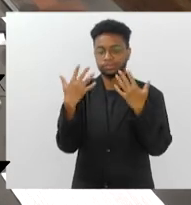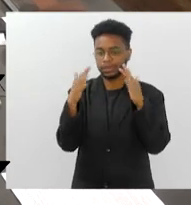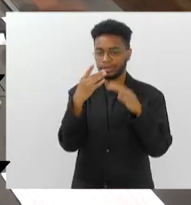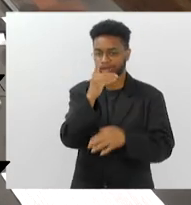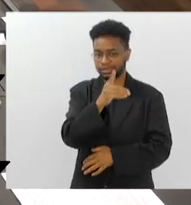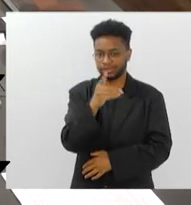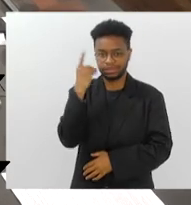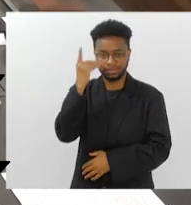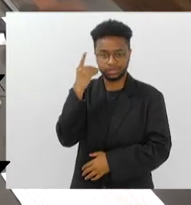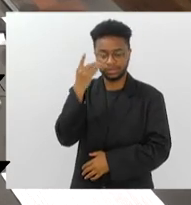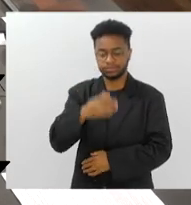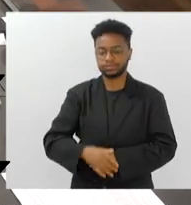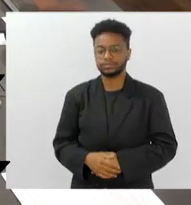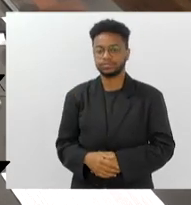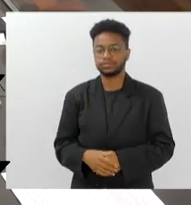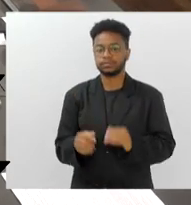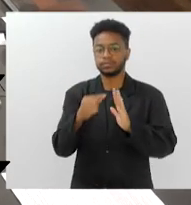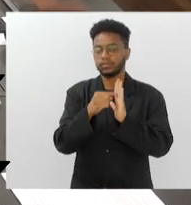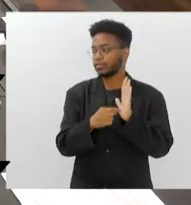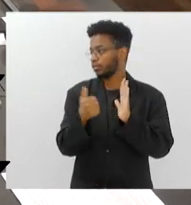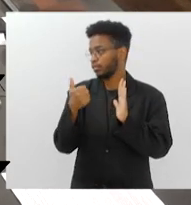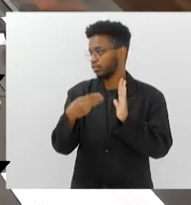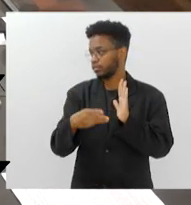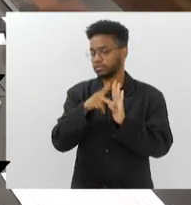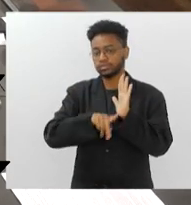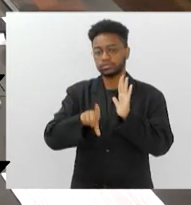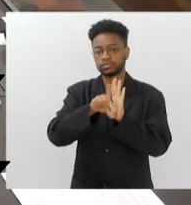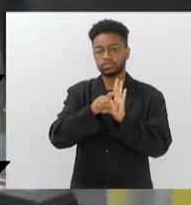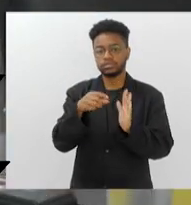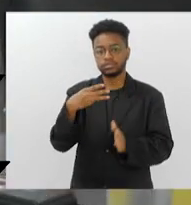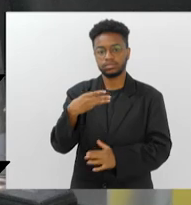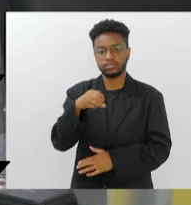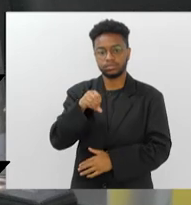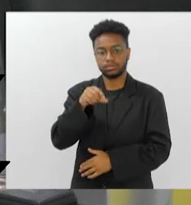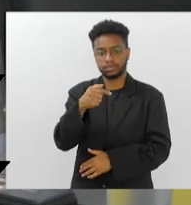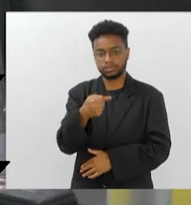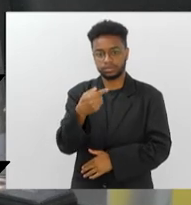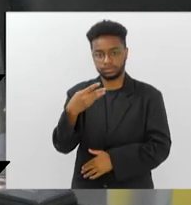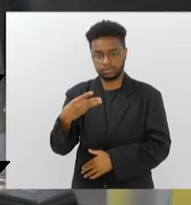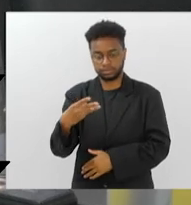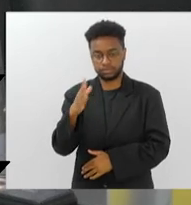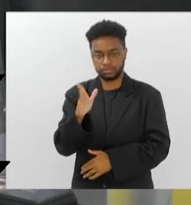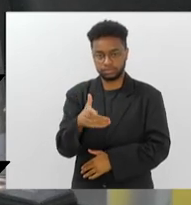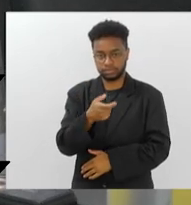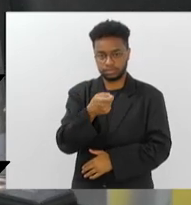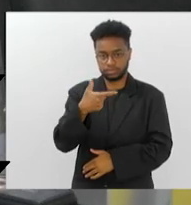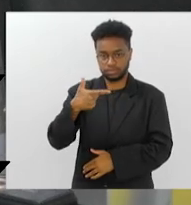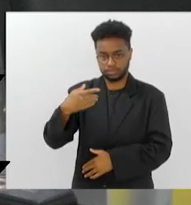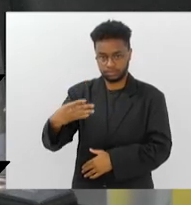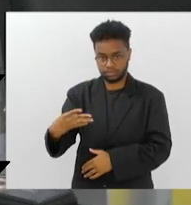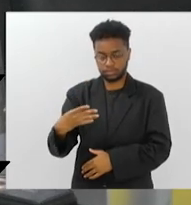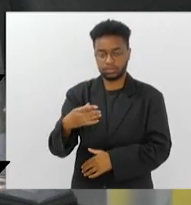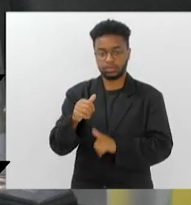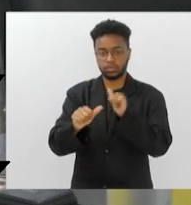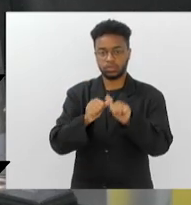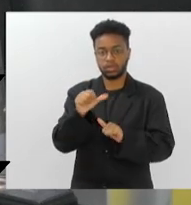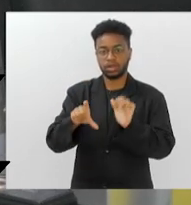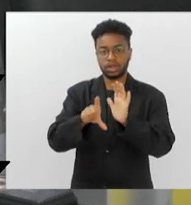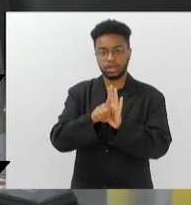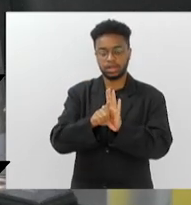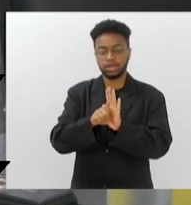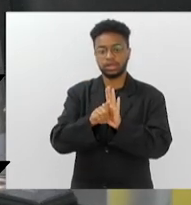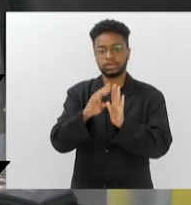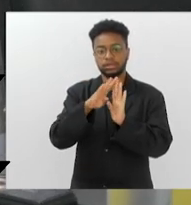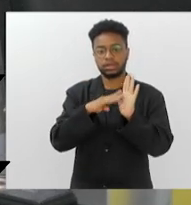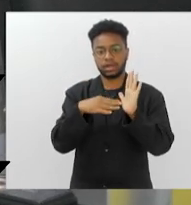pauta projeto de lei 3973 de autoria do deputado Welton Cristo que altera a lei 5645 de 6 de